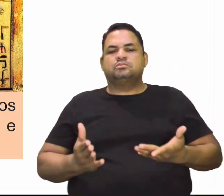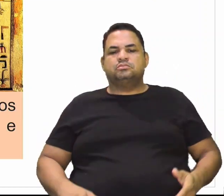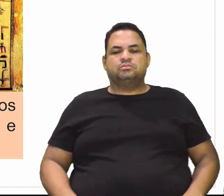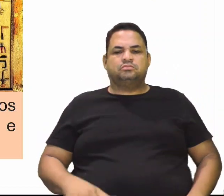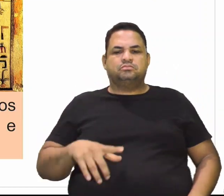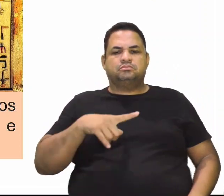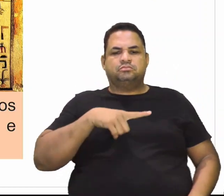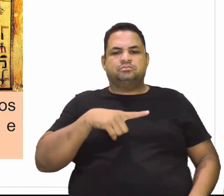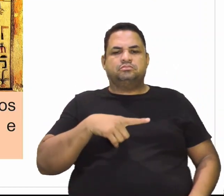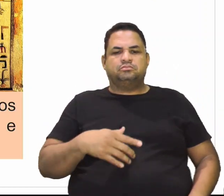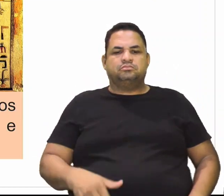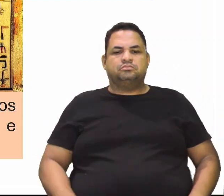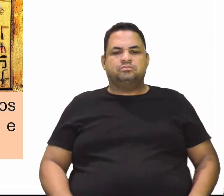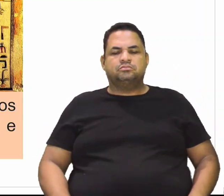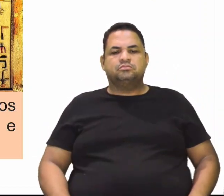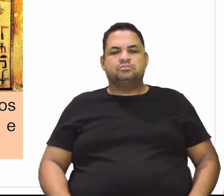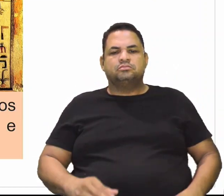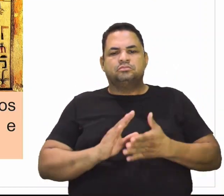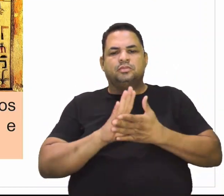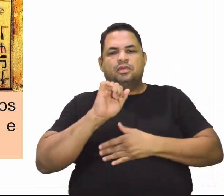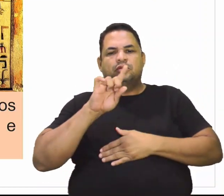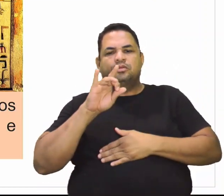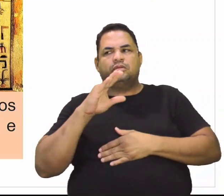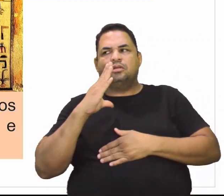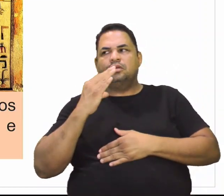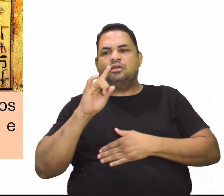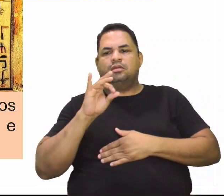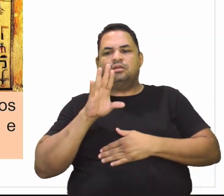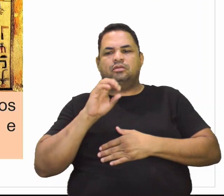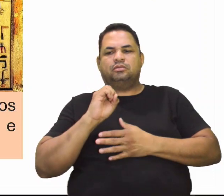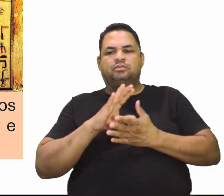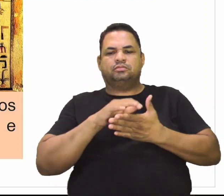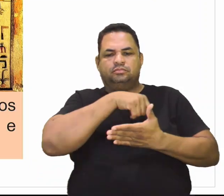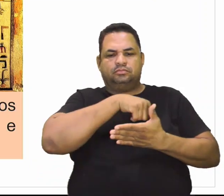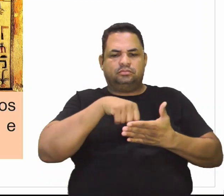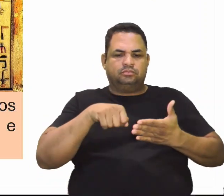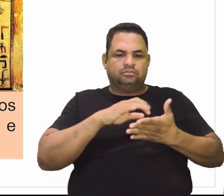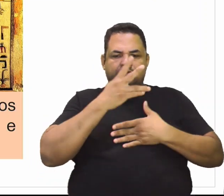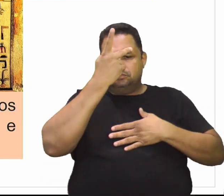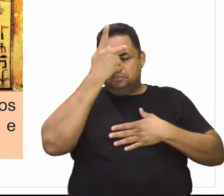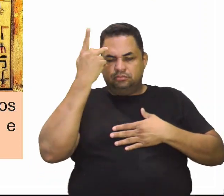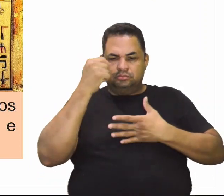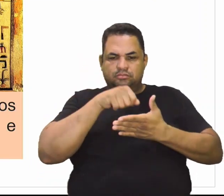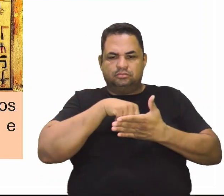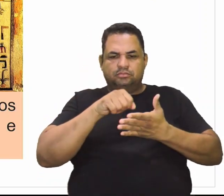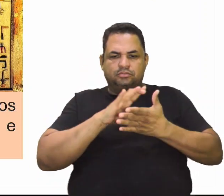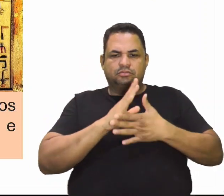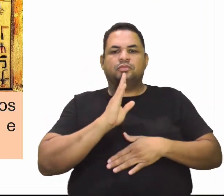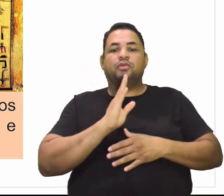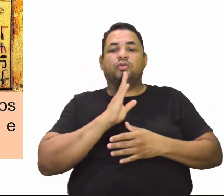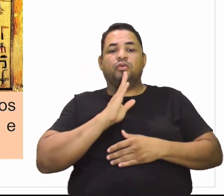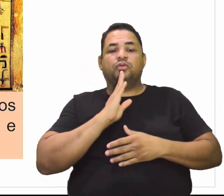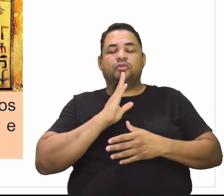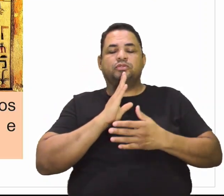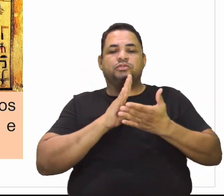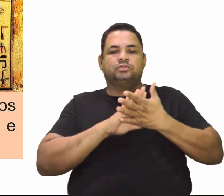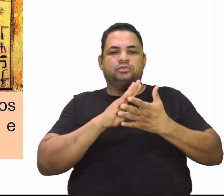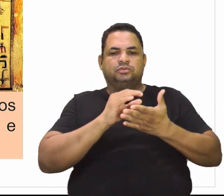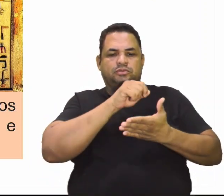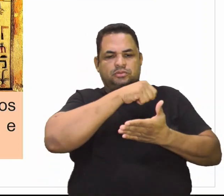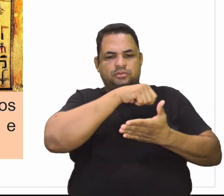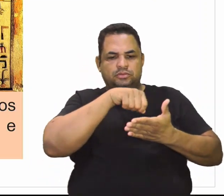membros da realeza, alto clero e alto cargos, aí, os escribas, conheciam esses sinais sagrados. Então, os hierógrafos ele tem